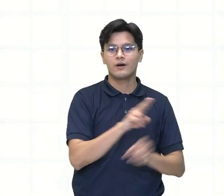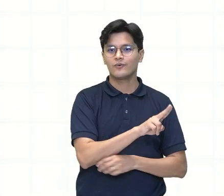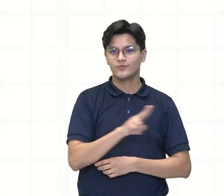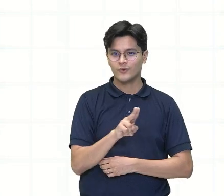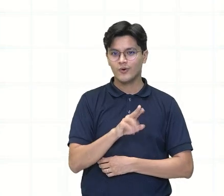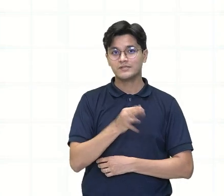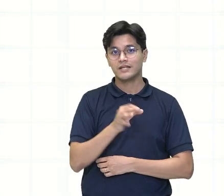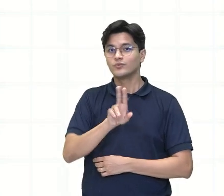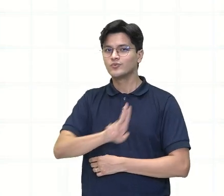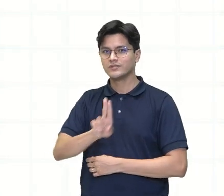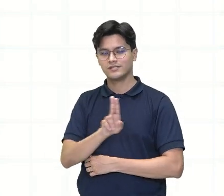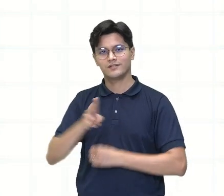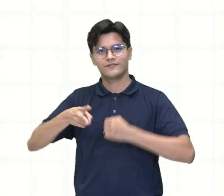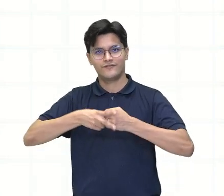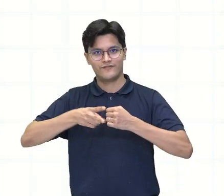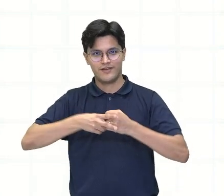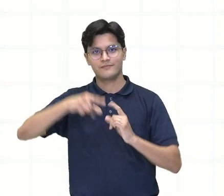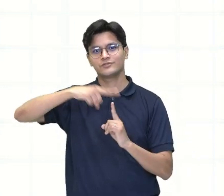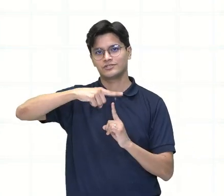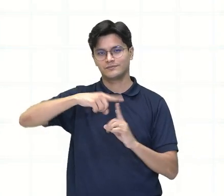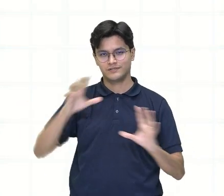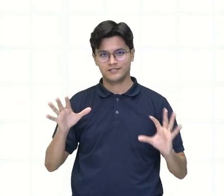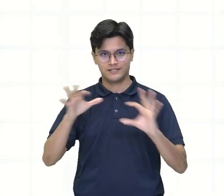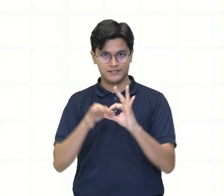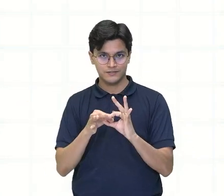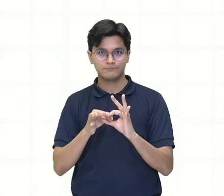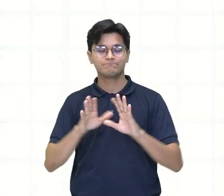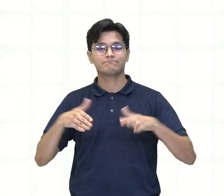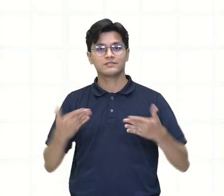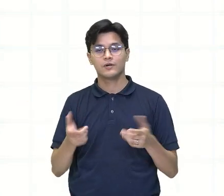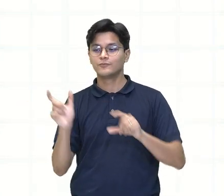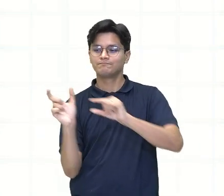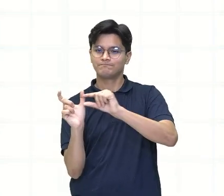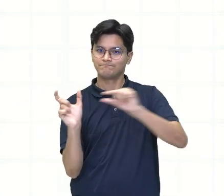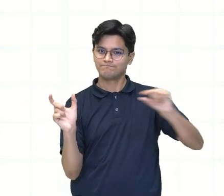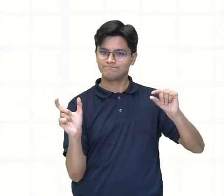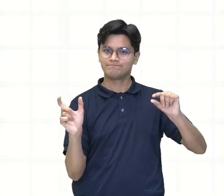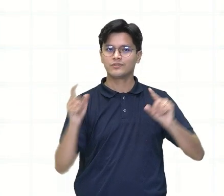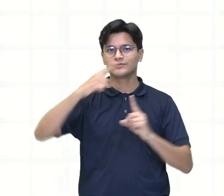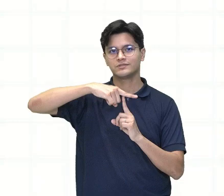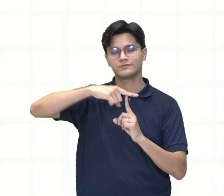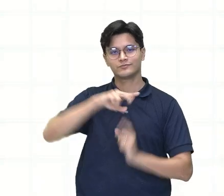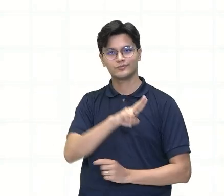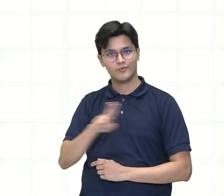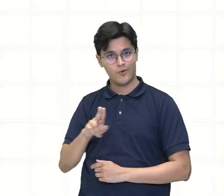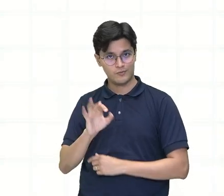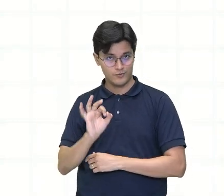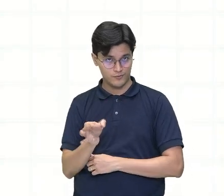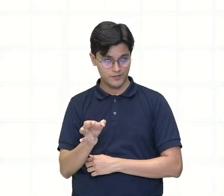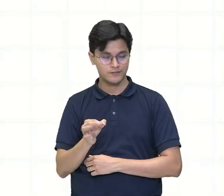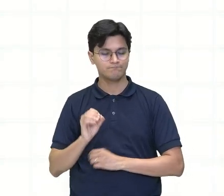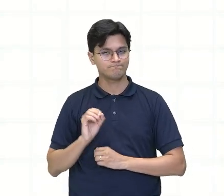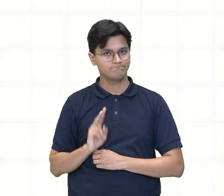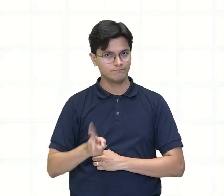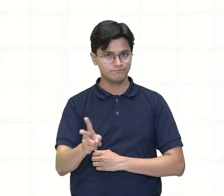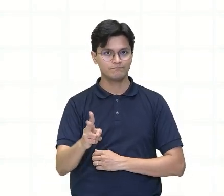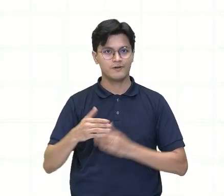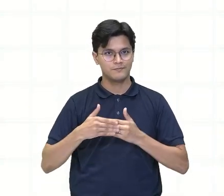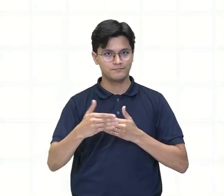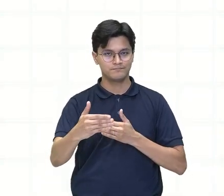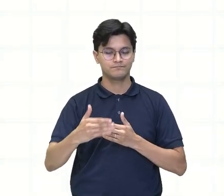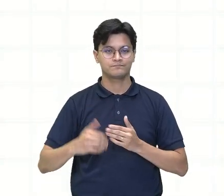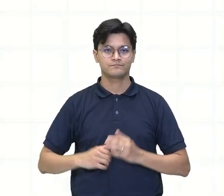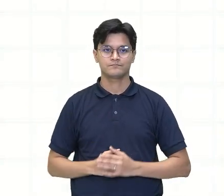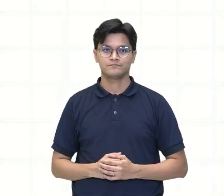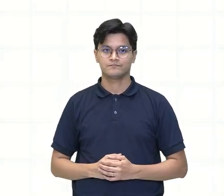nós temos um predicado nominal. Certo, pessoal? Muito bem. Vamos continuar.